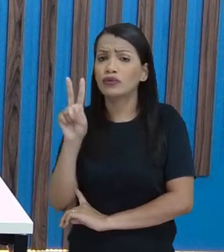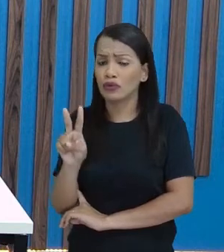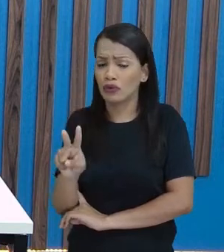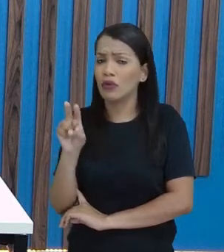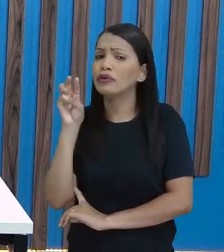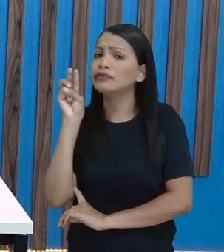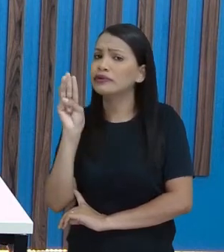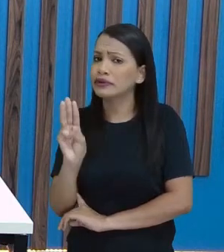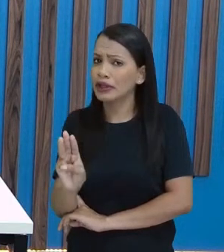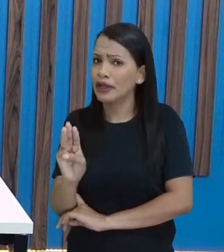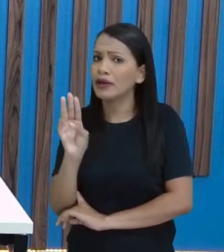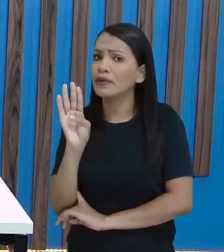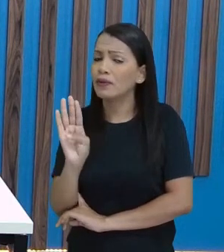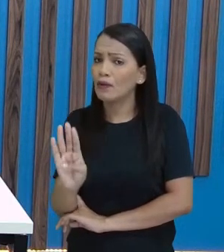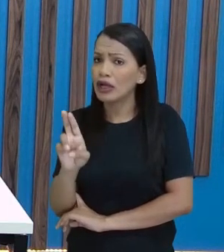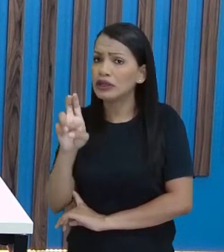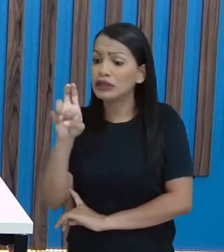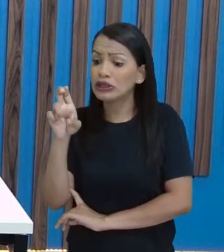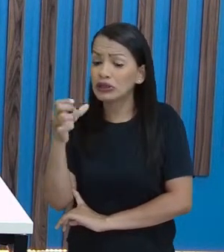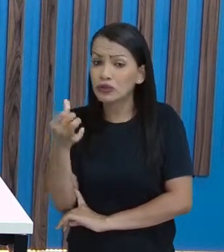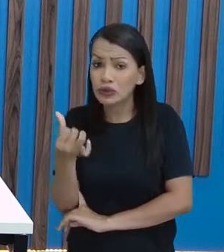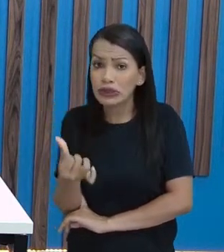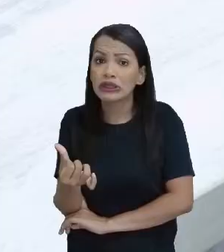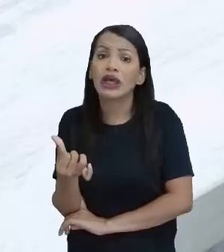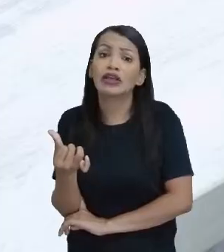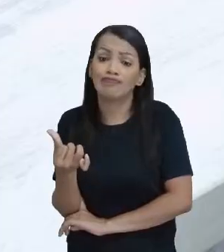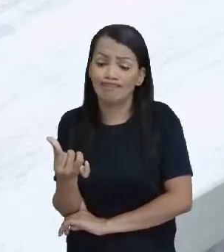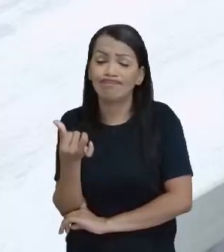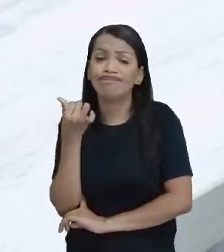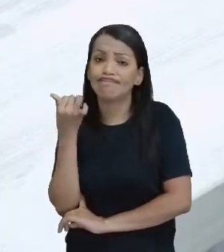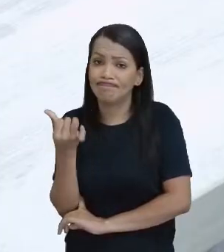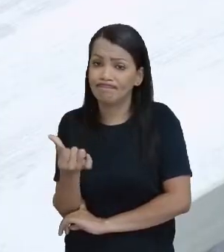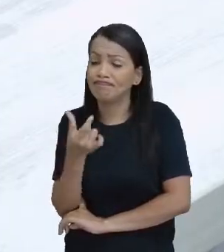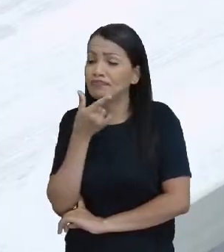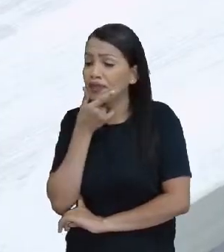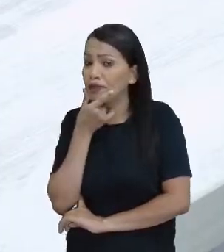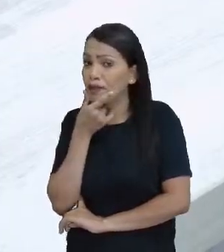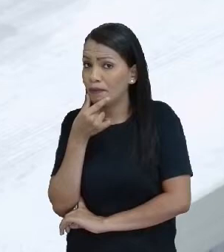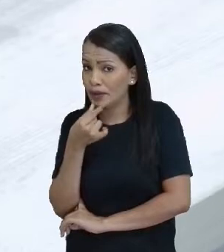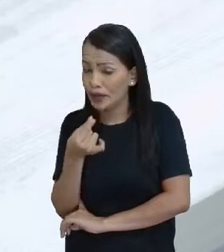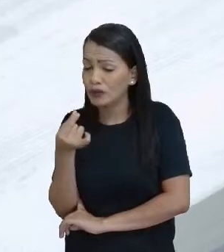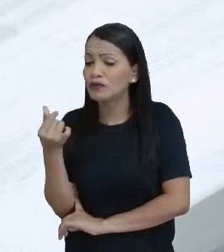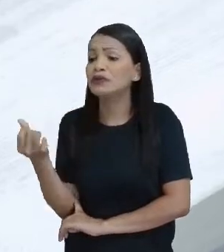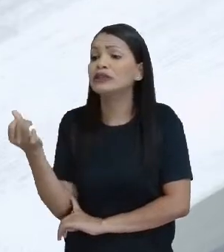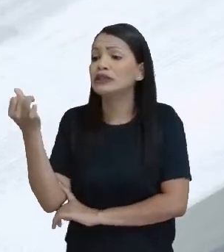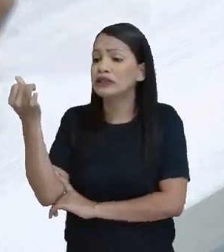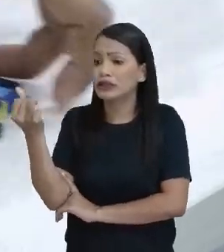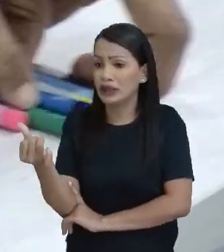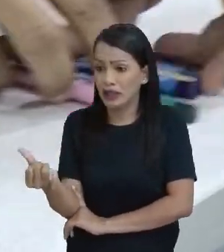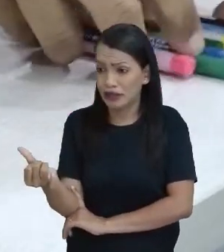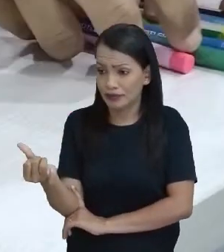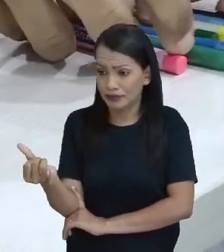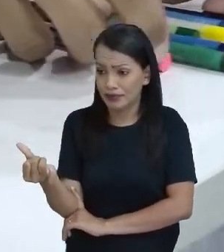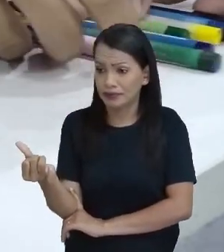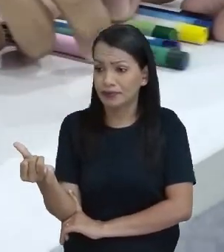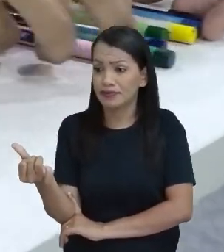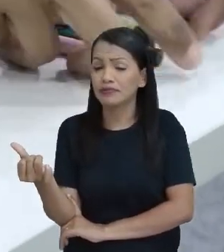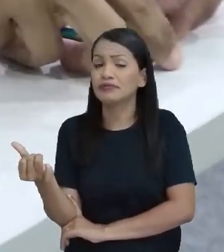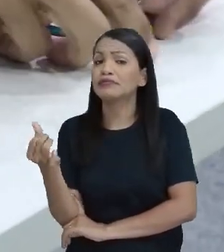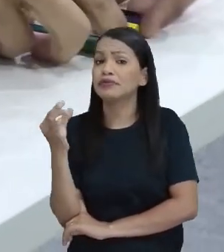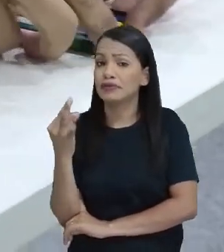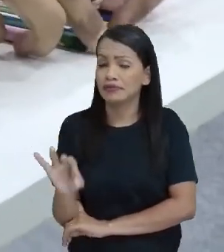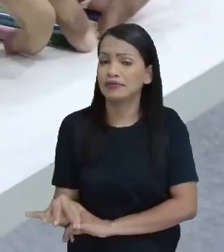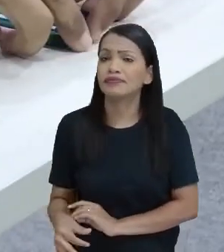3, 4, 5, 6. Certo? Vou colocar aqui, tá? 6 aqui, para